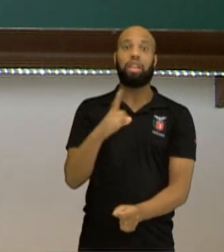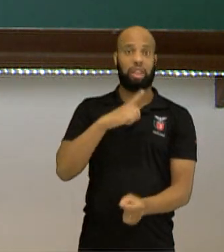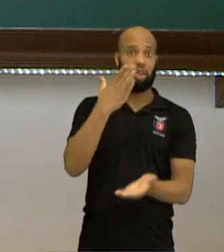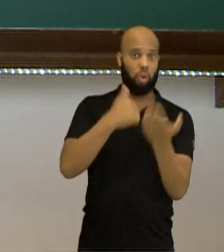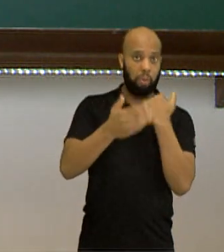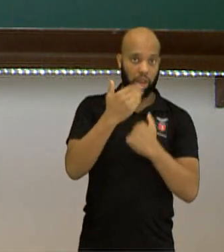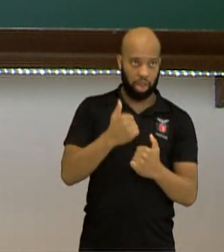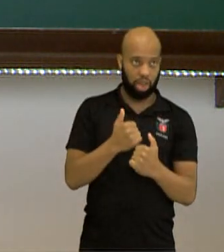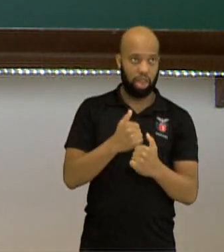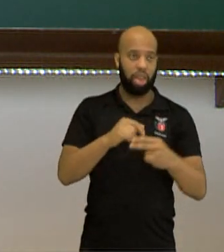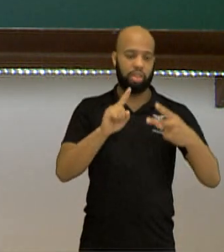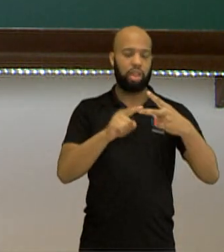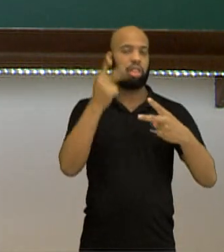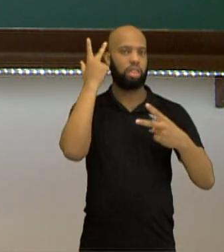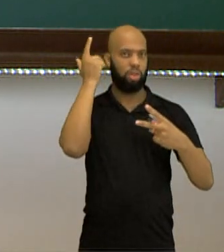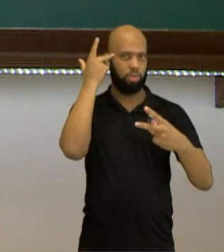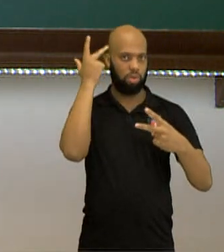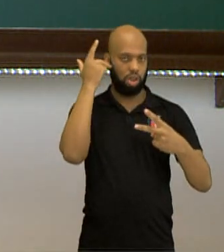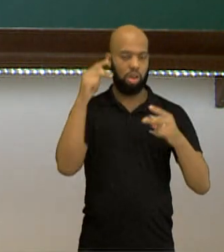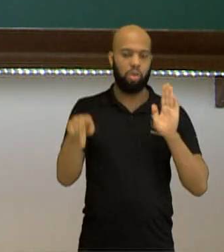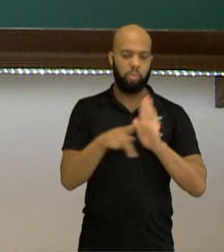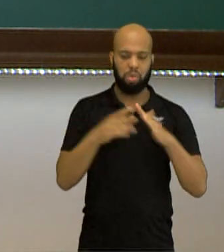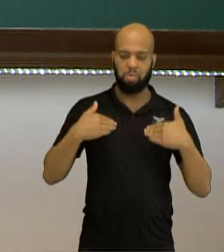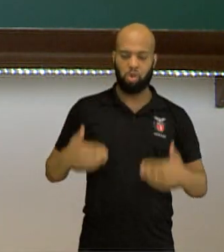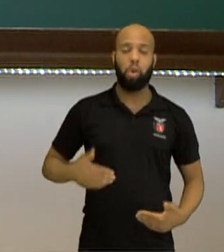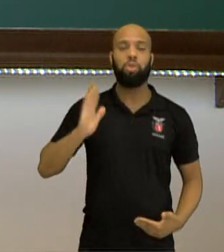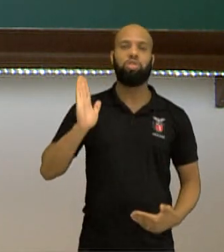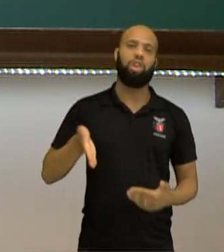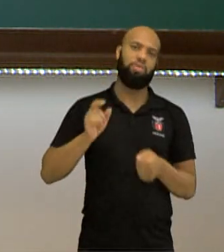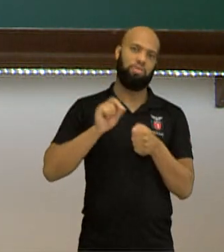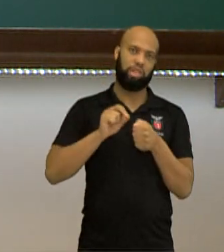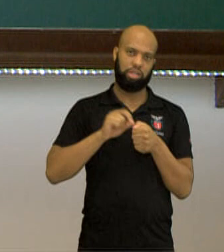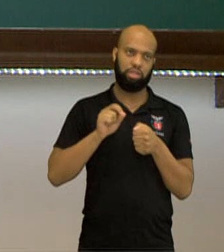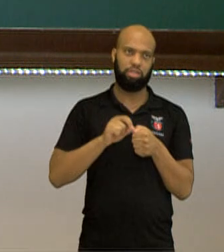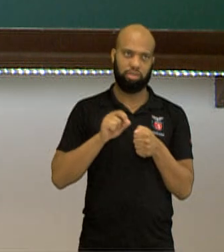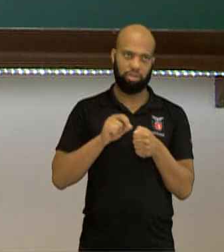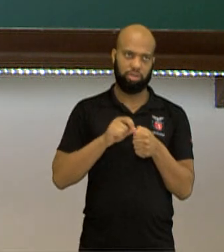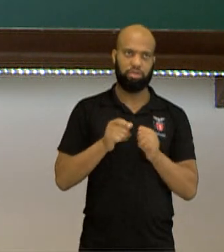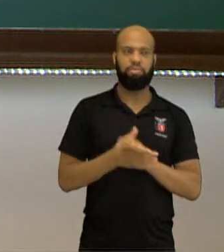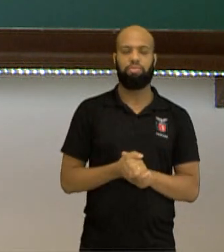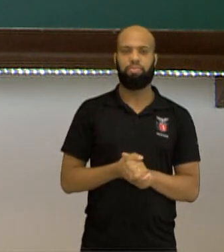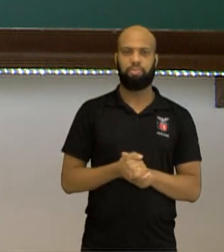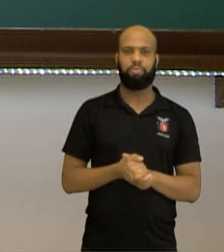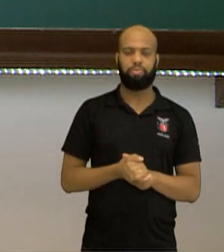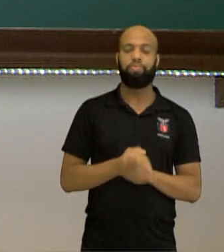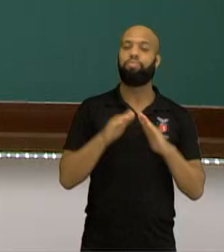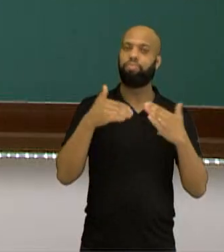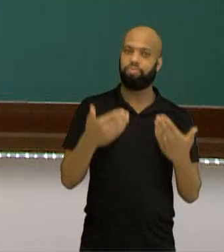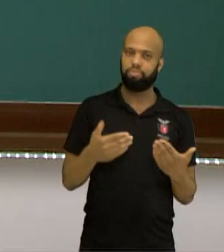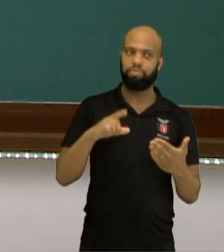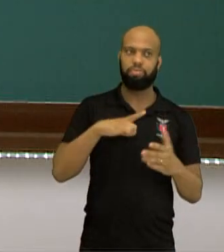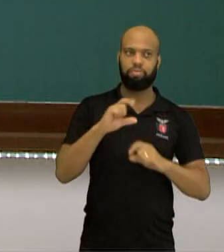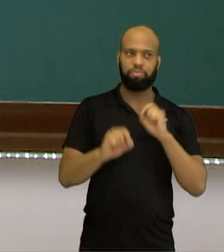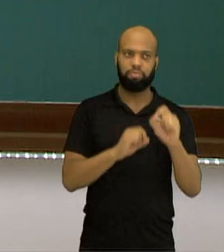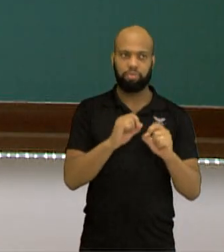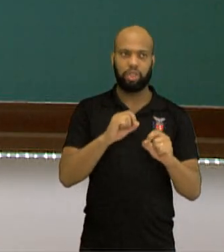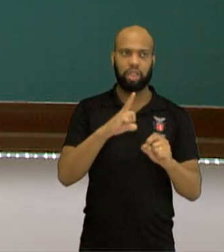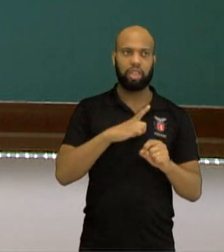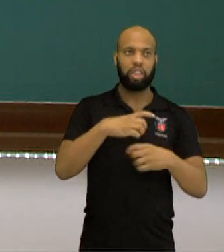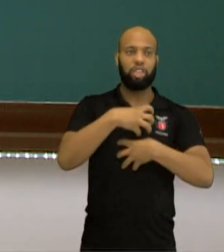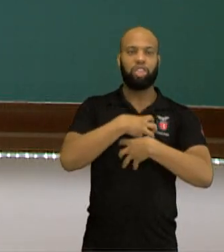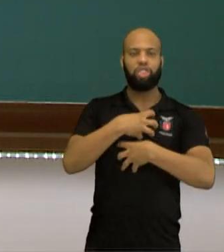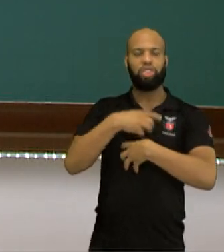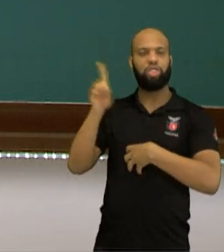alimentação, e aqueles que são os naturais, que o nosso próprio corpo vai produzir, tá? Então, beleza, basicamente os aminoácidos têm essa